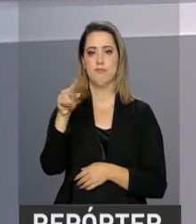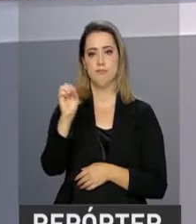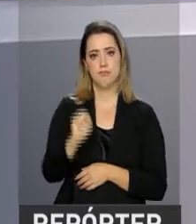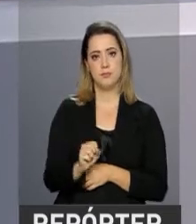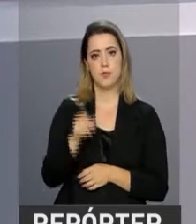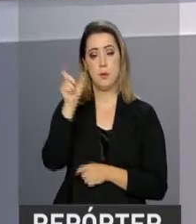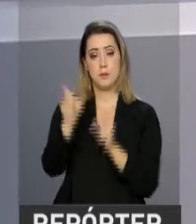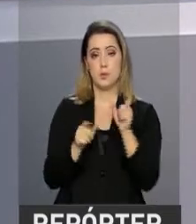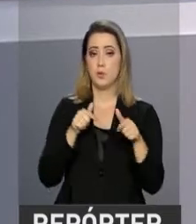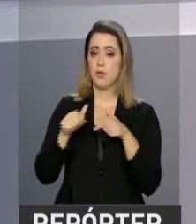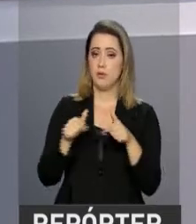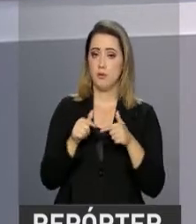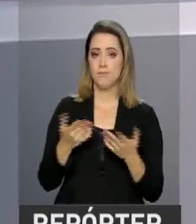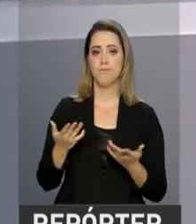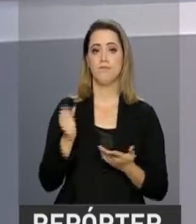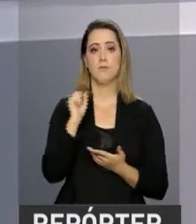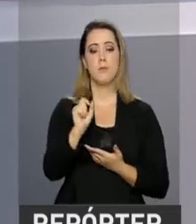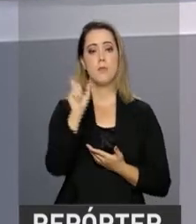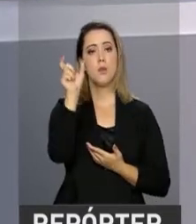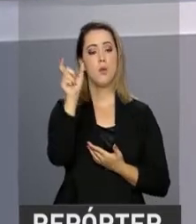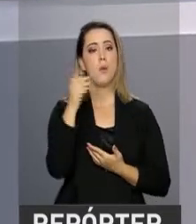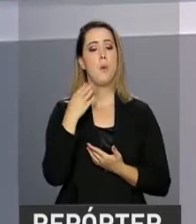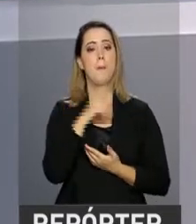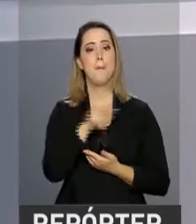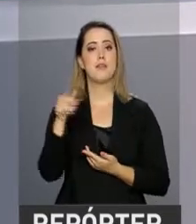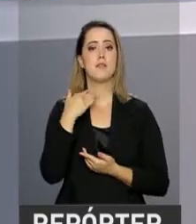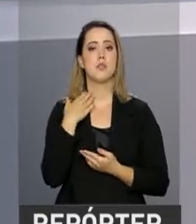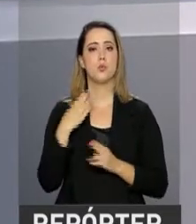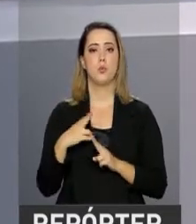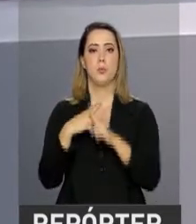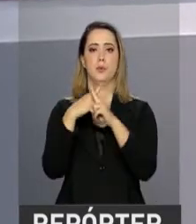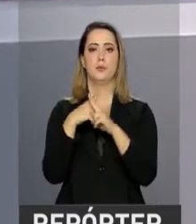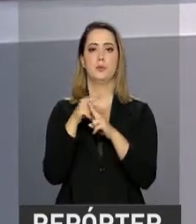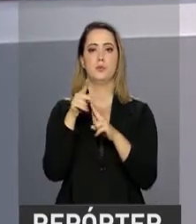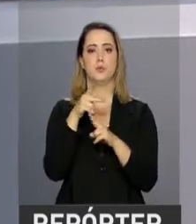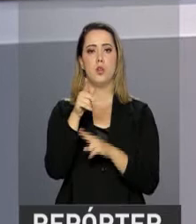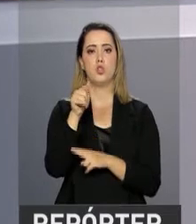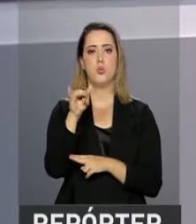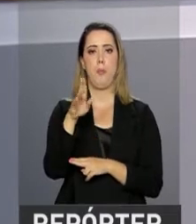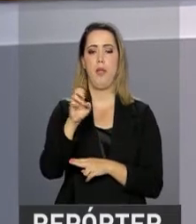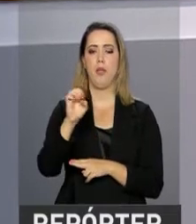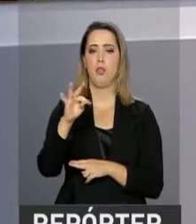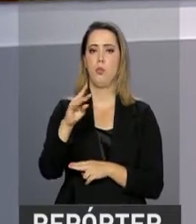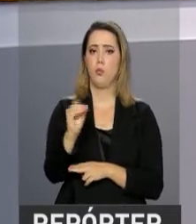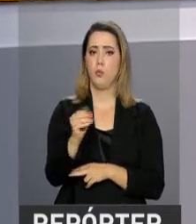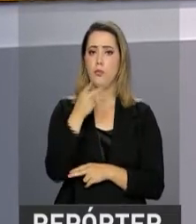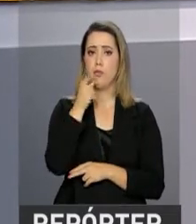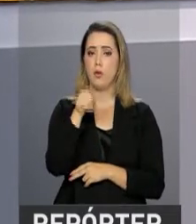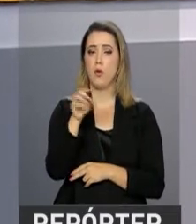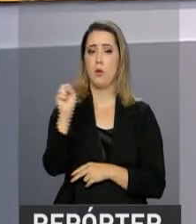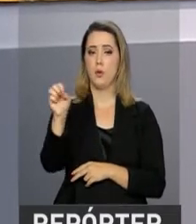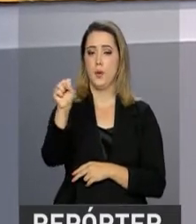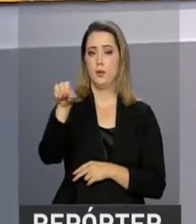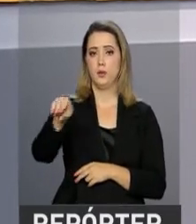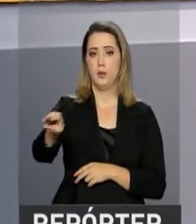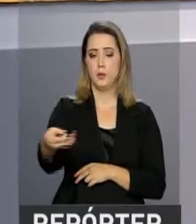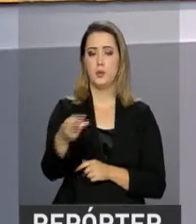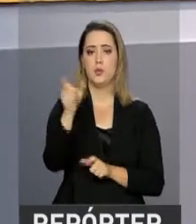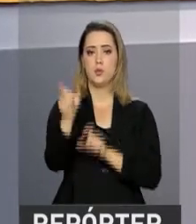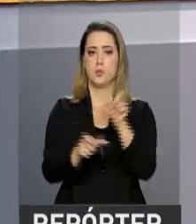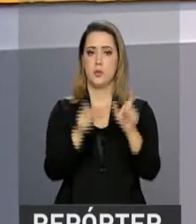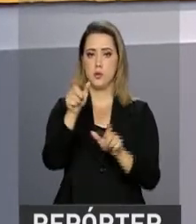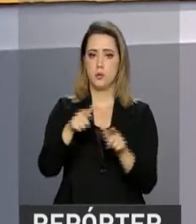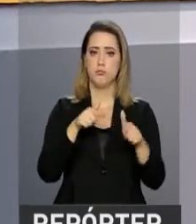para o trabalhador brasileiro o presidente da caixa econômica federal gilberto occhi informou que 88 milhões de